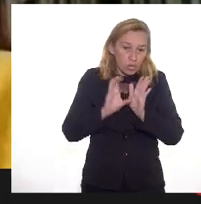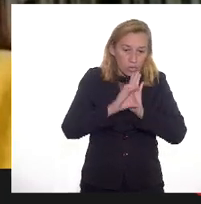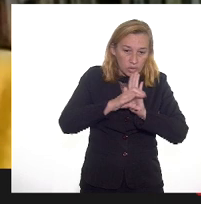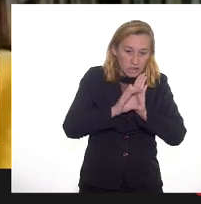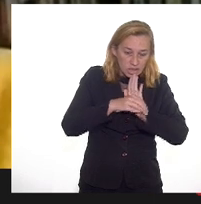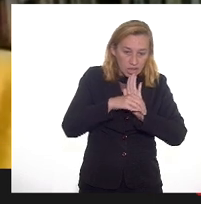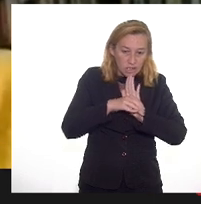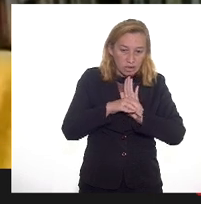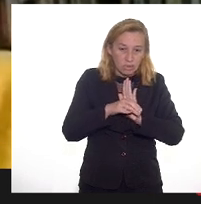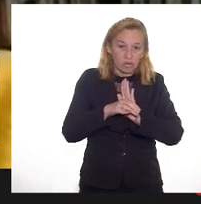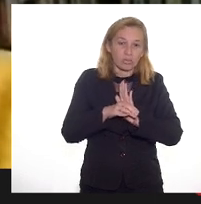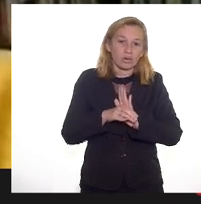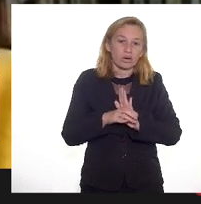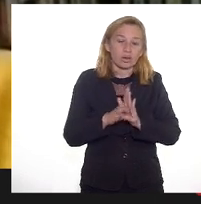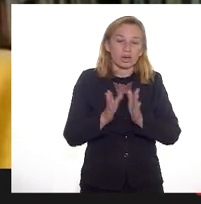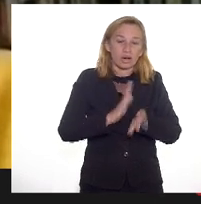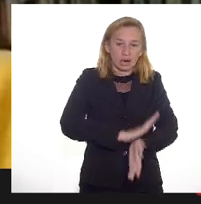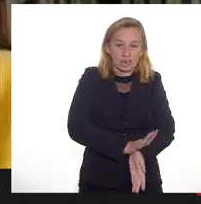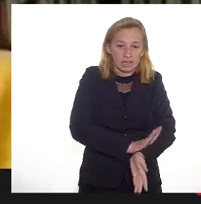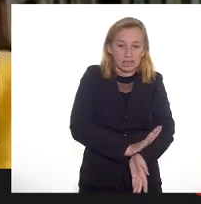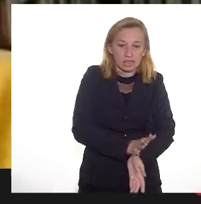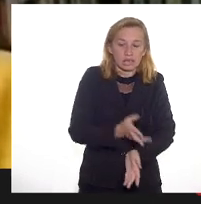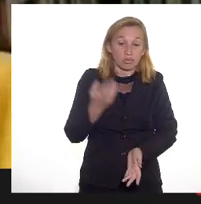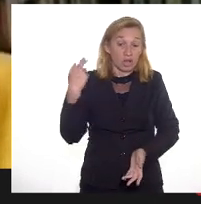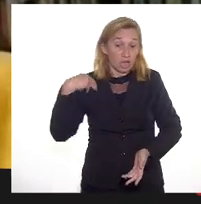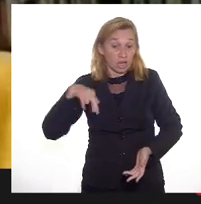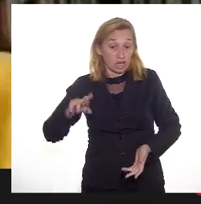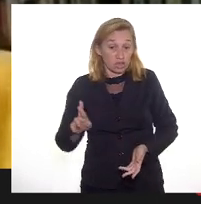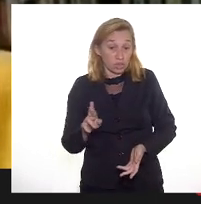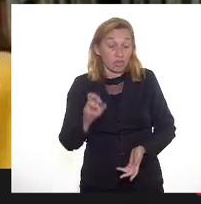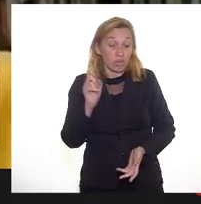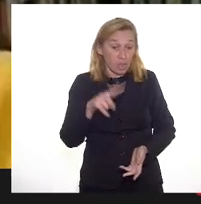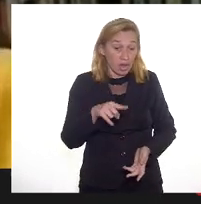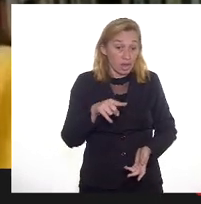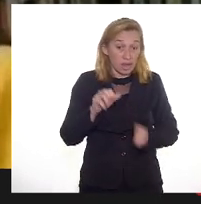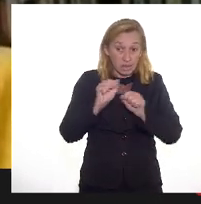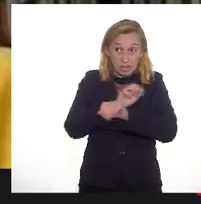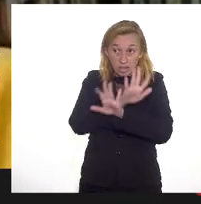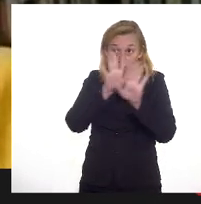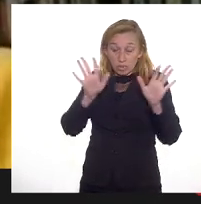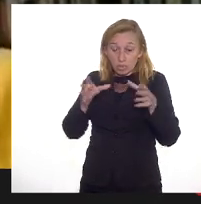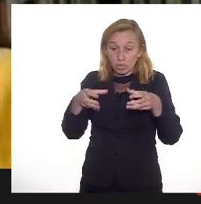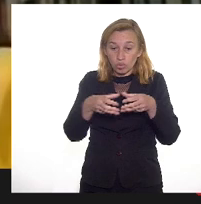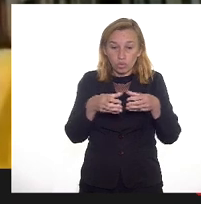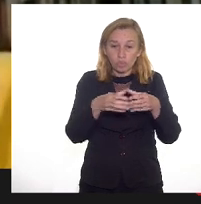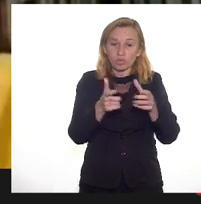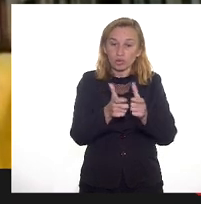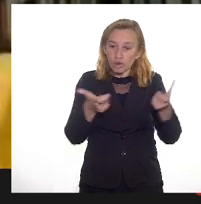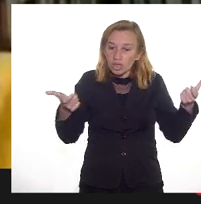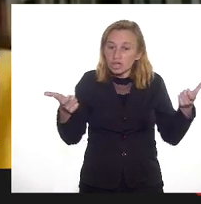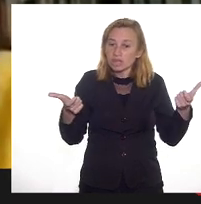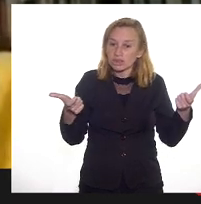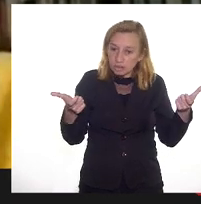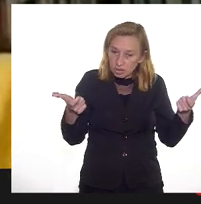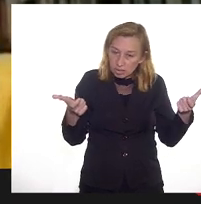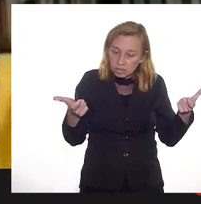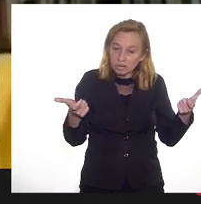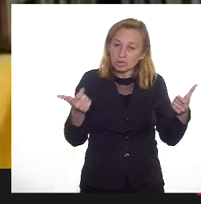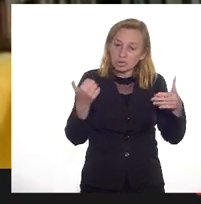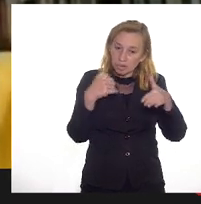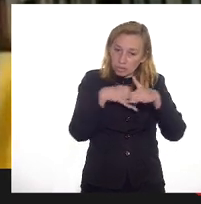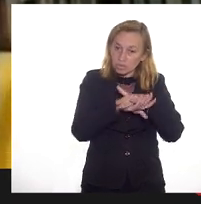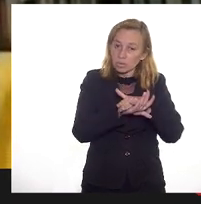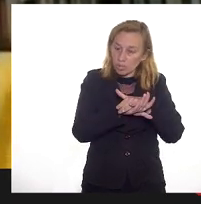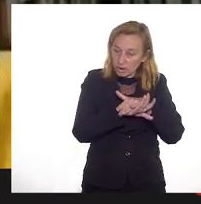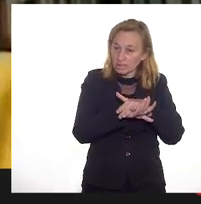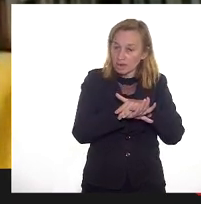um conceito bastante esclarecedor para um grupo grande desses fenômenos, guardadas,